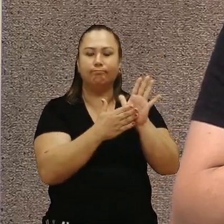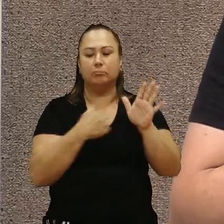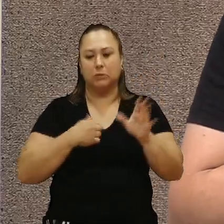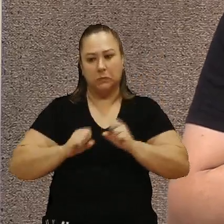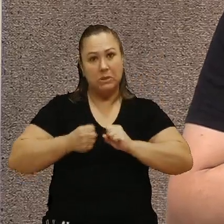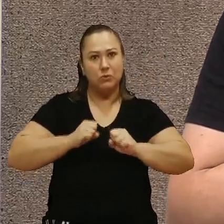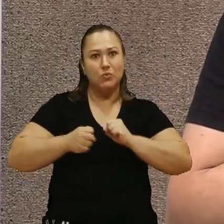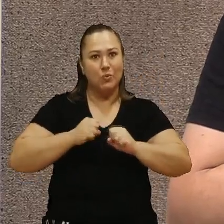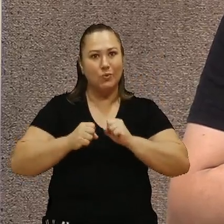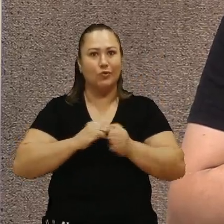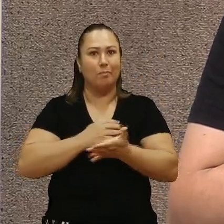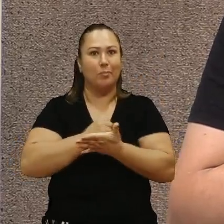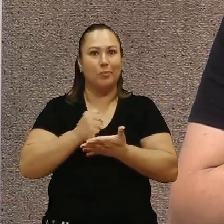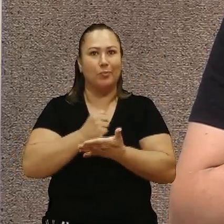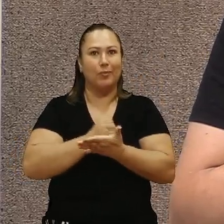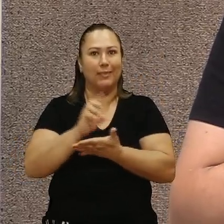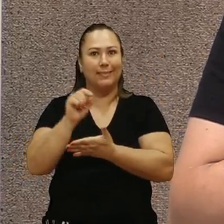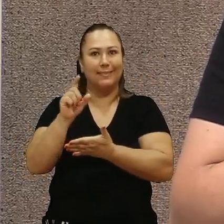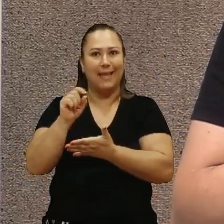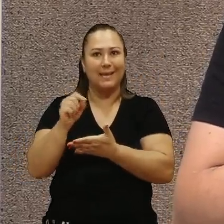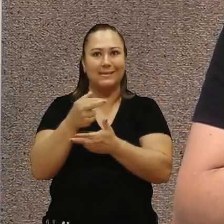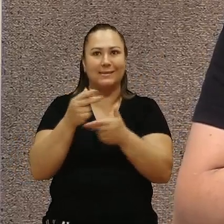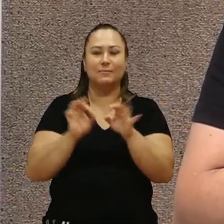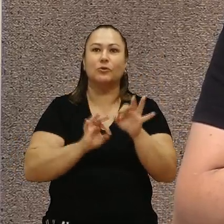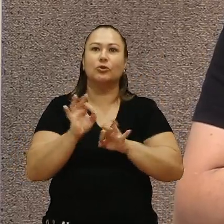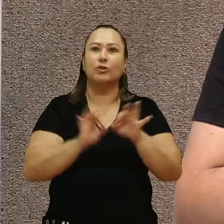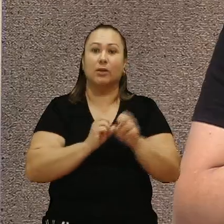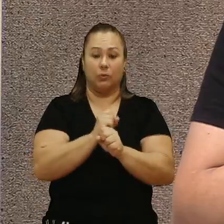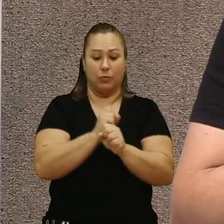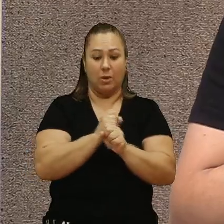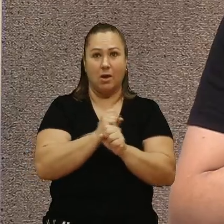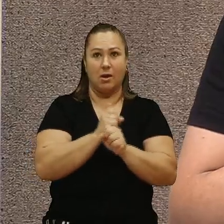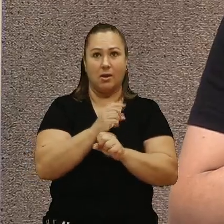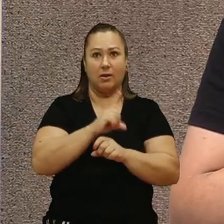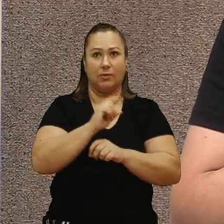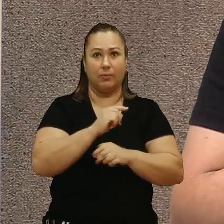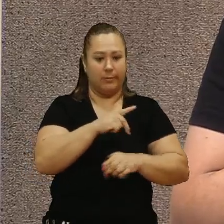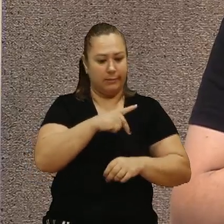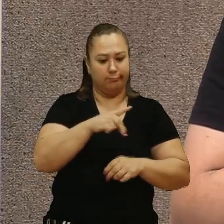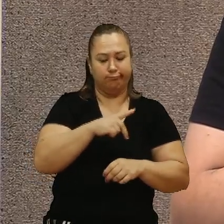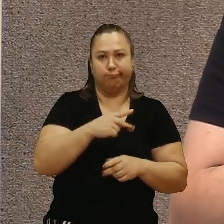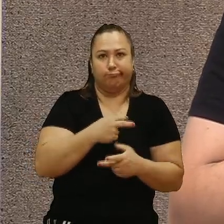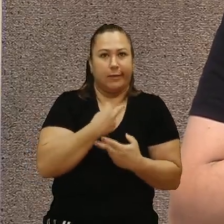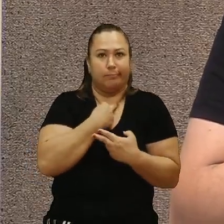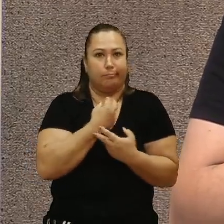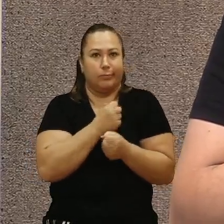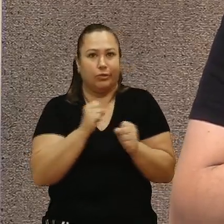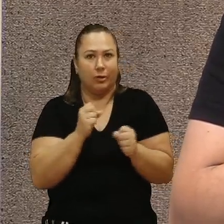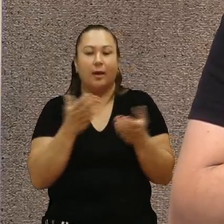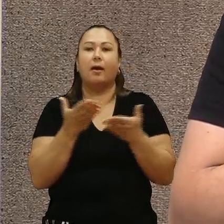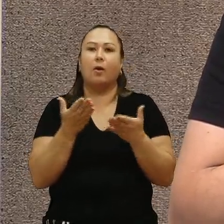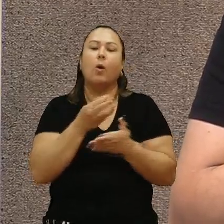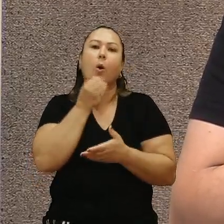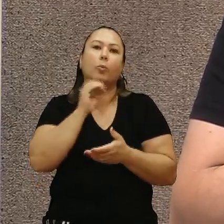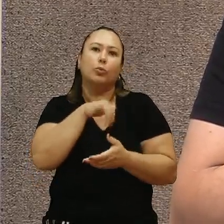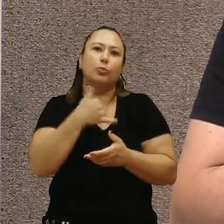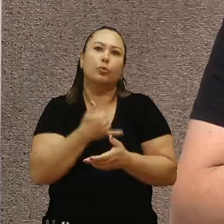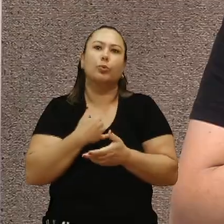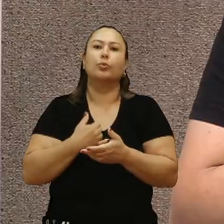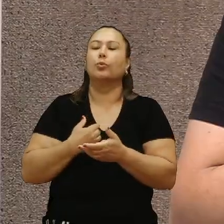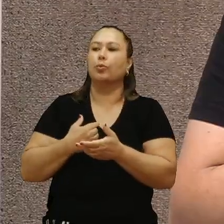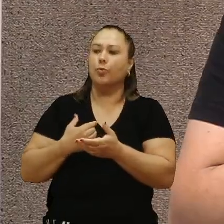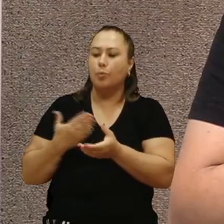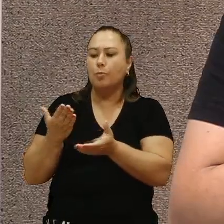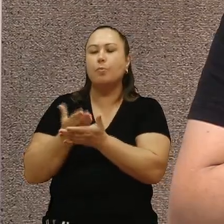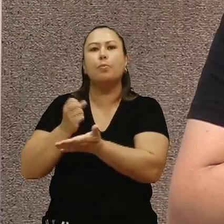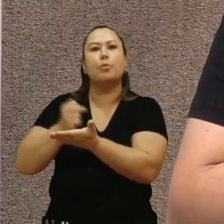né? Já protocolou 10 projetos aí em razão do ano em que estava com o presidente e impedia-o de fazer isso, e agora tem a oportunidade de protocolar seus projetos também